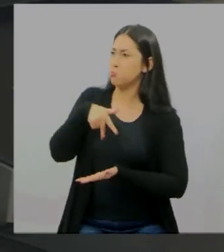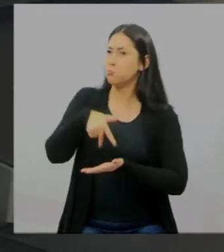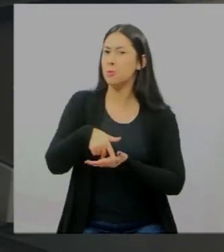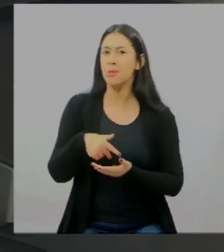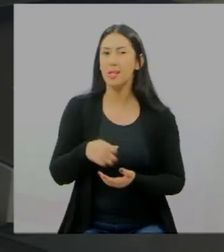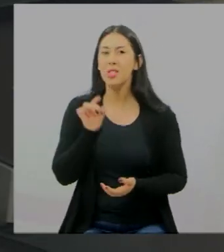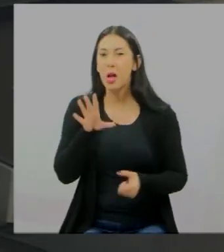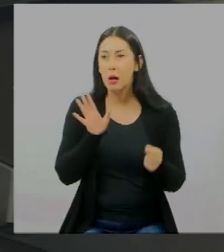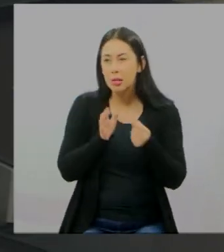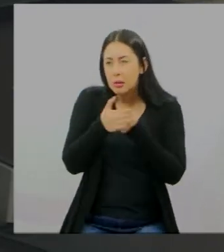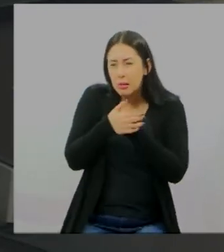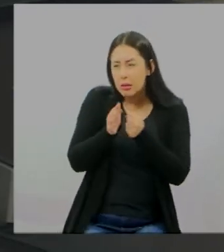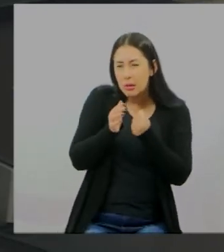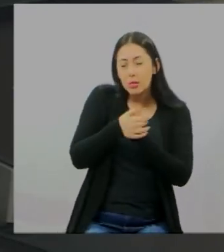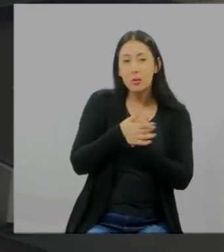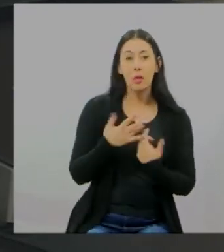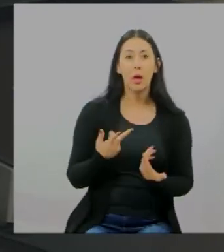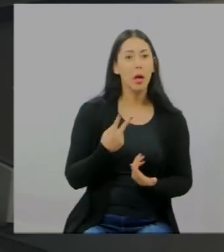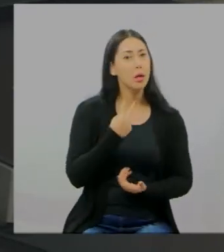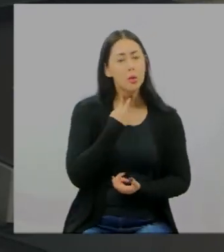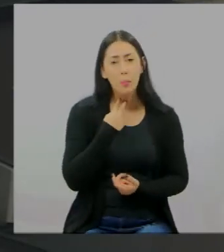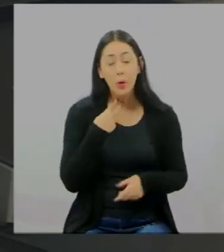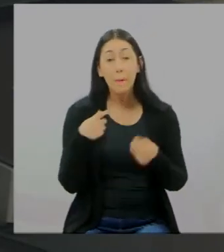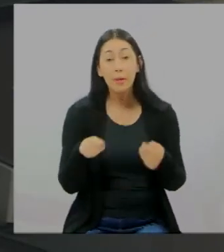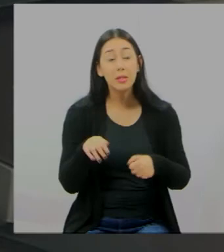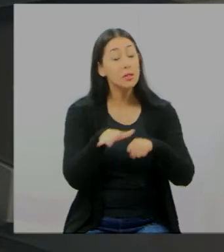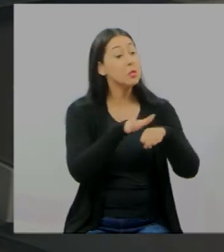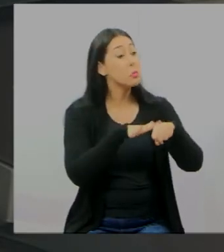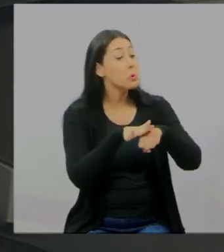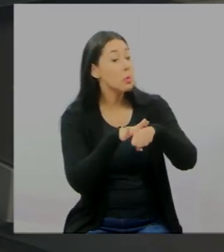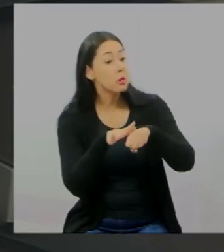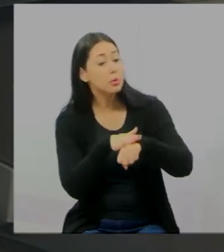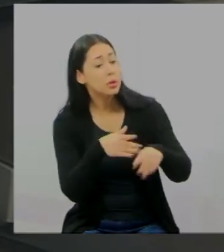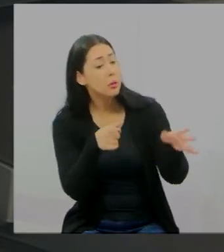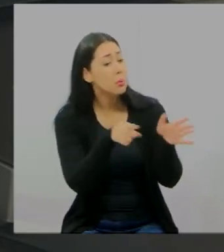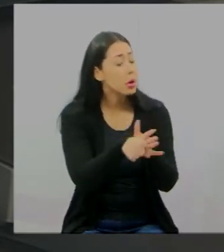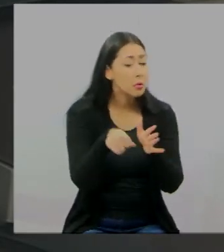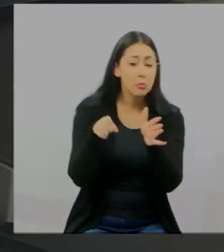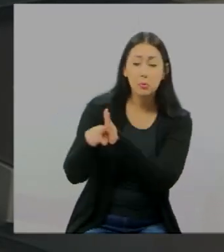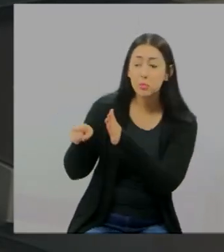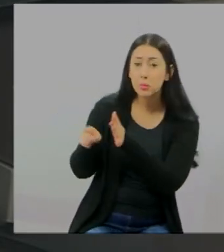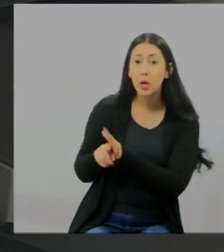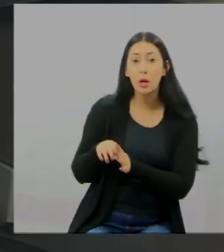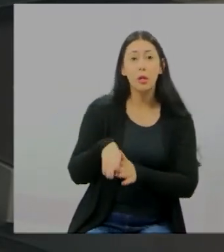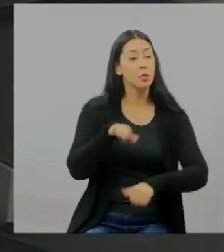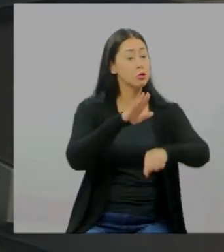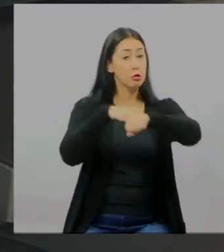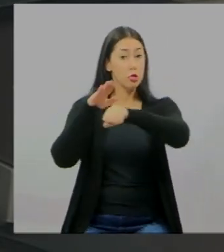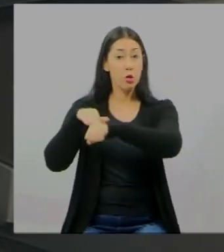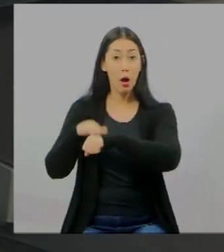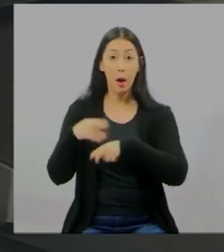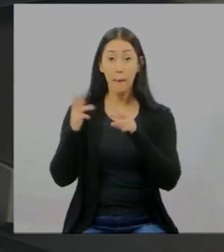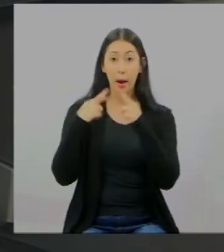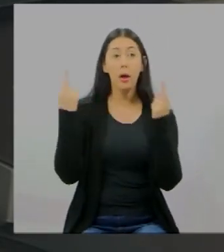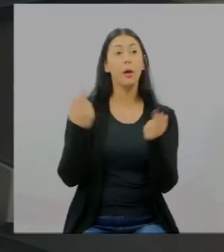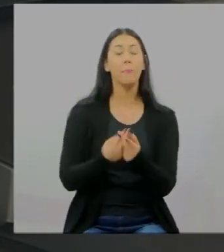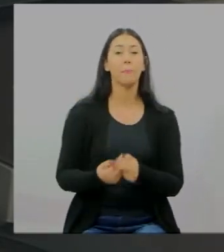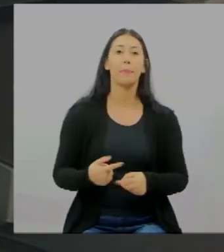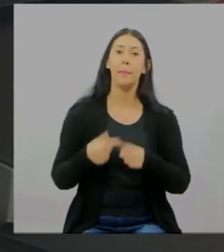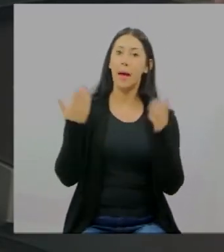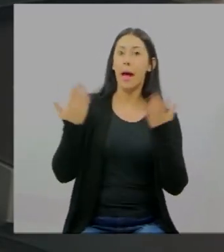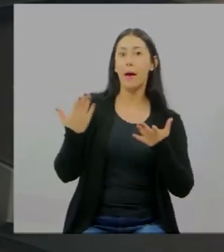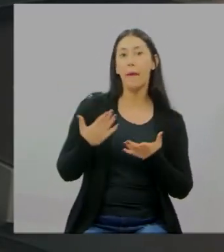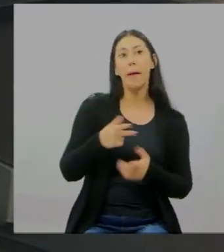esconderijo? Por que não conversa com o comerciante? Por que não faz uma reunião com o comércio? Agora está aí o